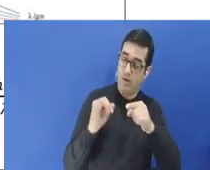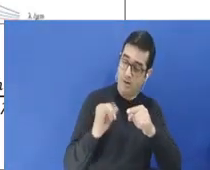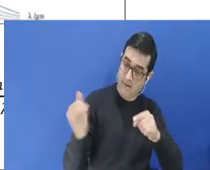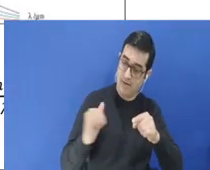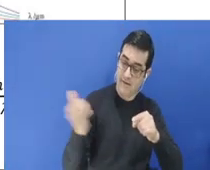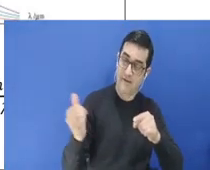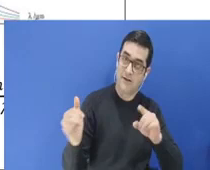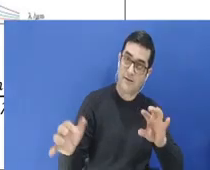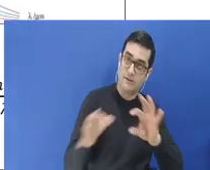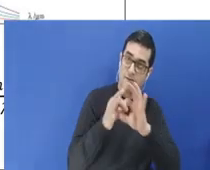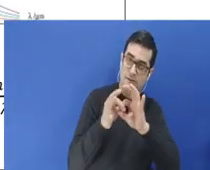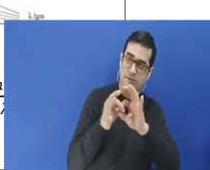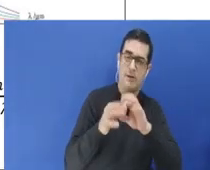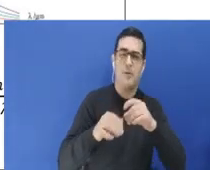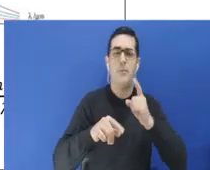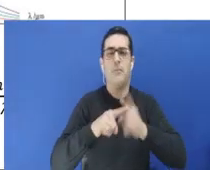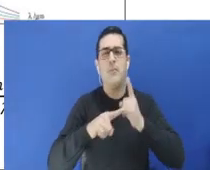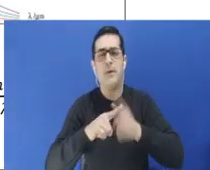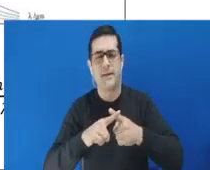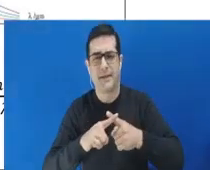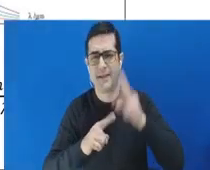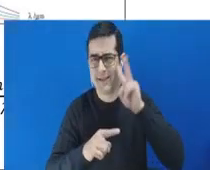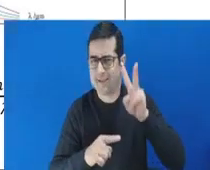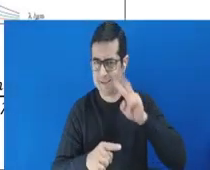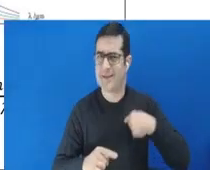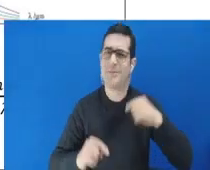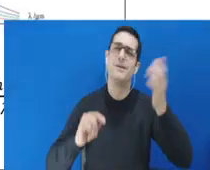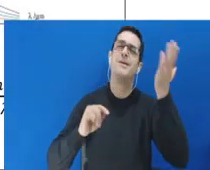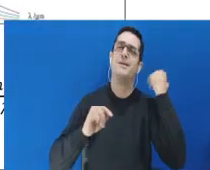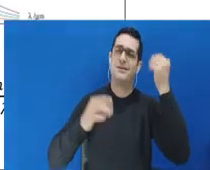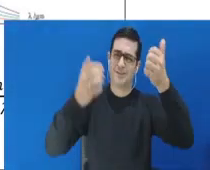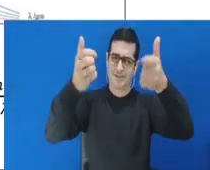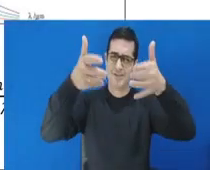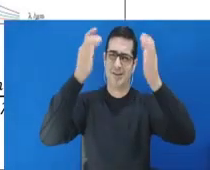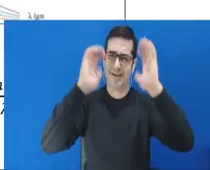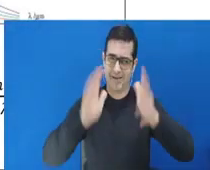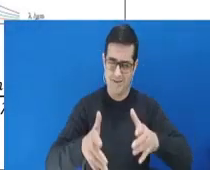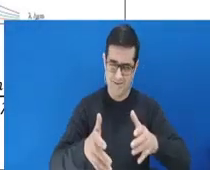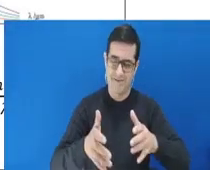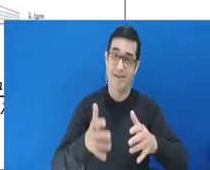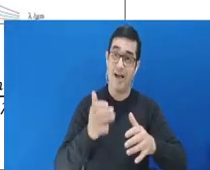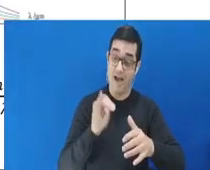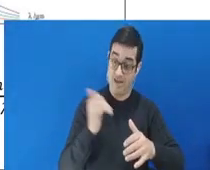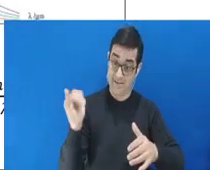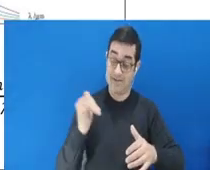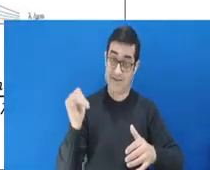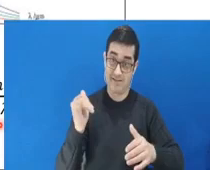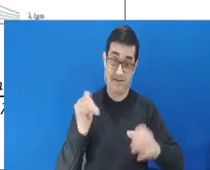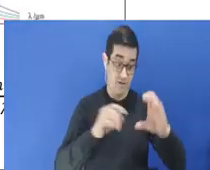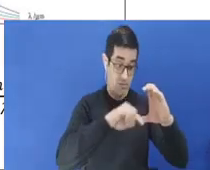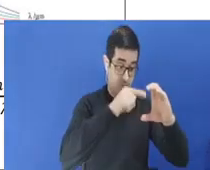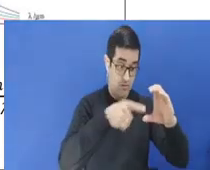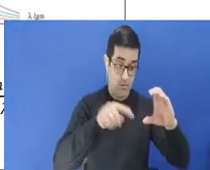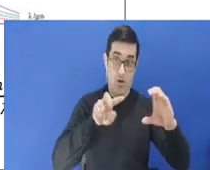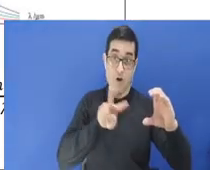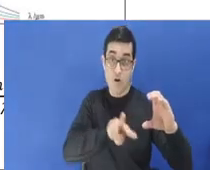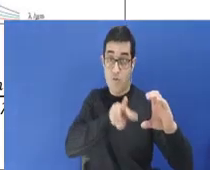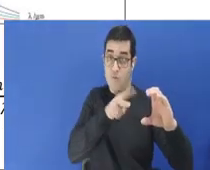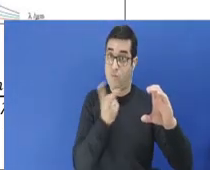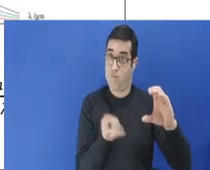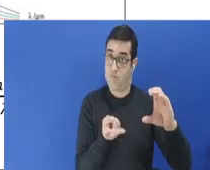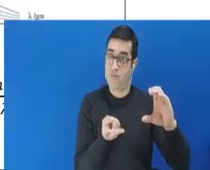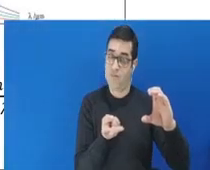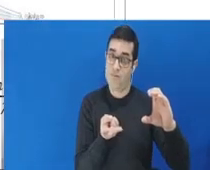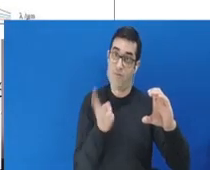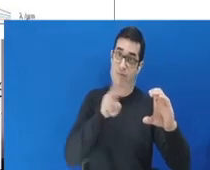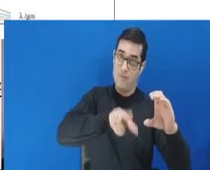quê? Lembram na última aula que eu falei para vocês que a energia é inversamente proporcional ao comprimento de onda? Então, conforme eu